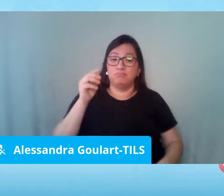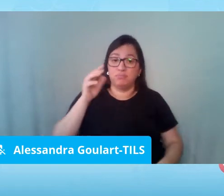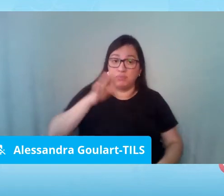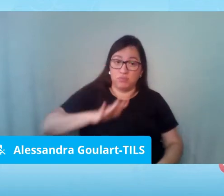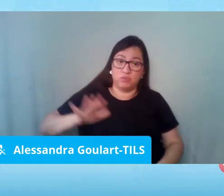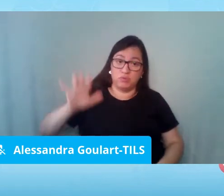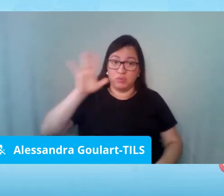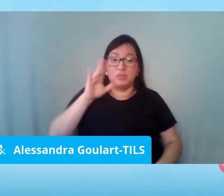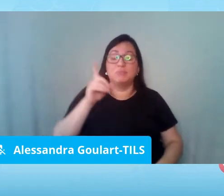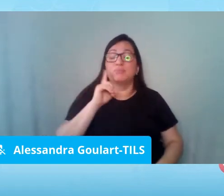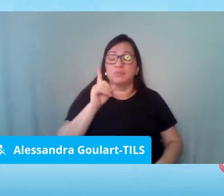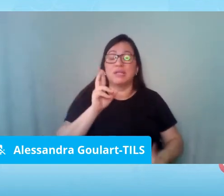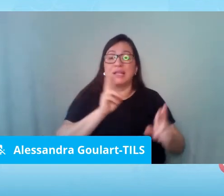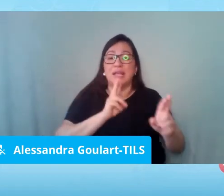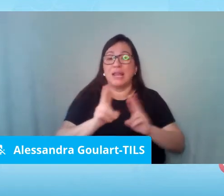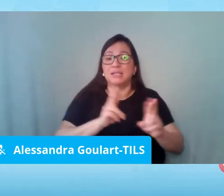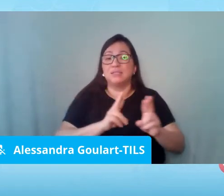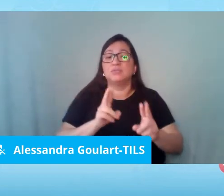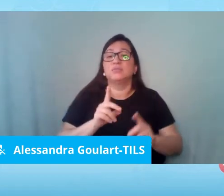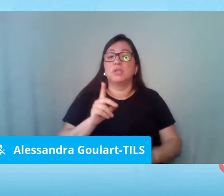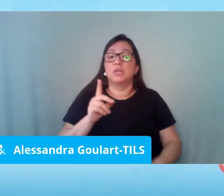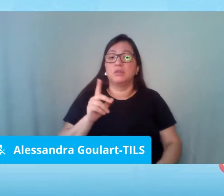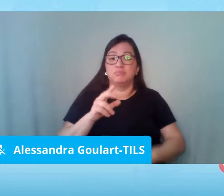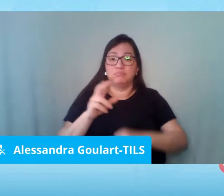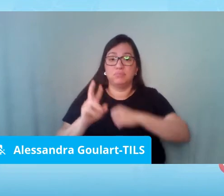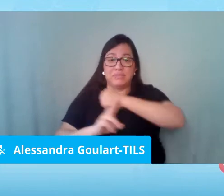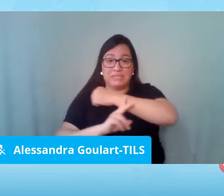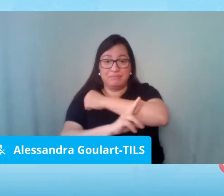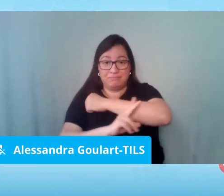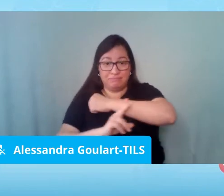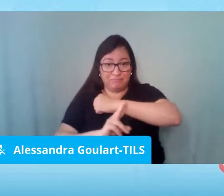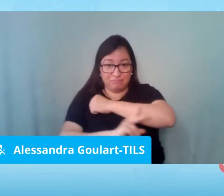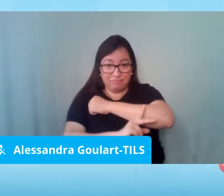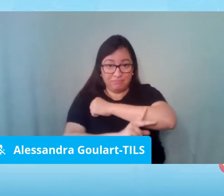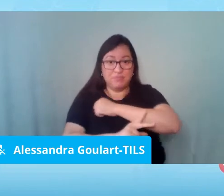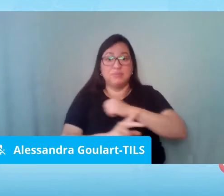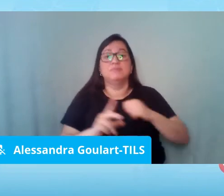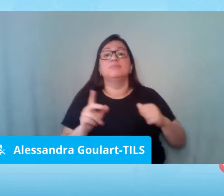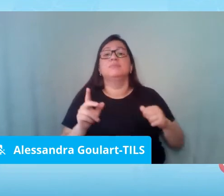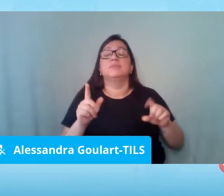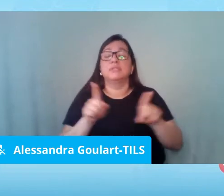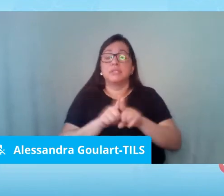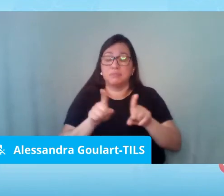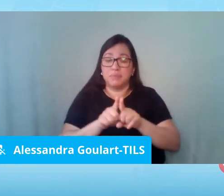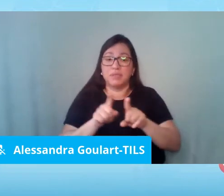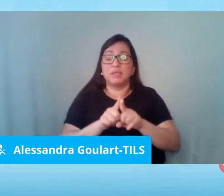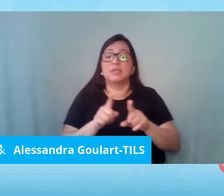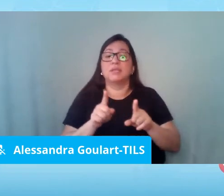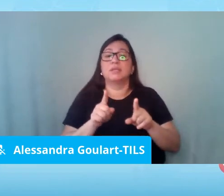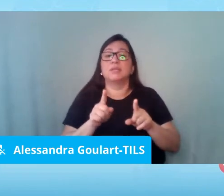social também, mas a raça-cor principalmente. E aqui no Brasil, né, por